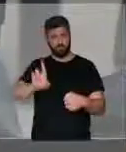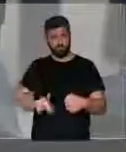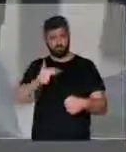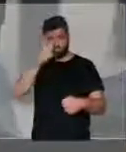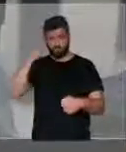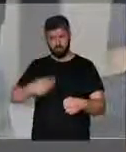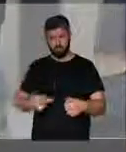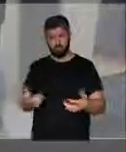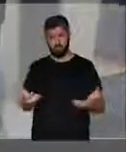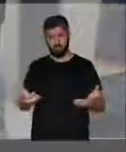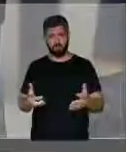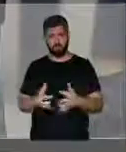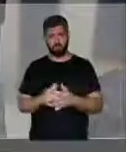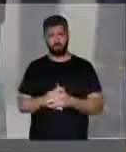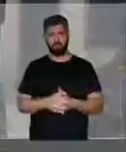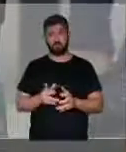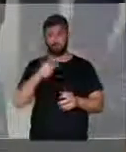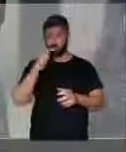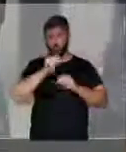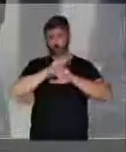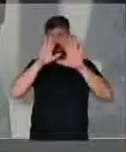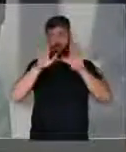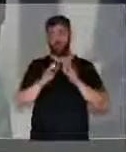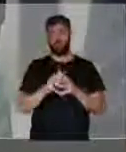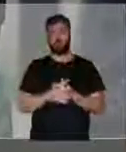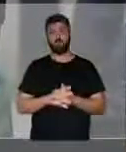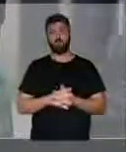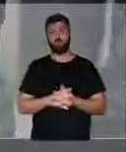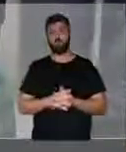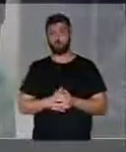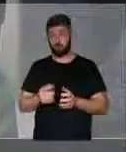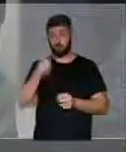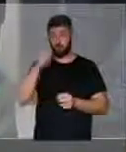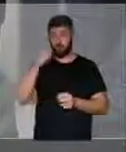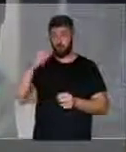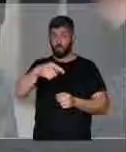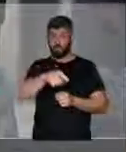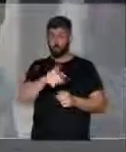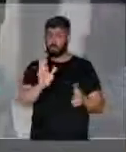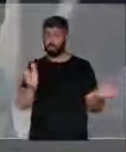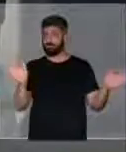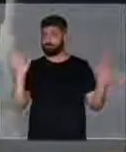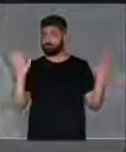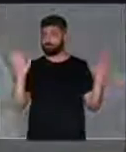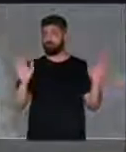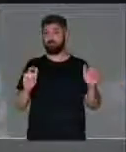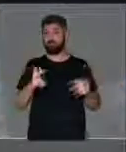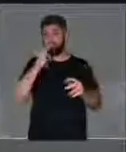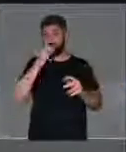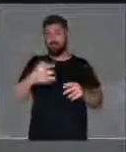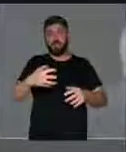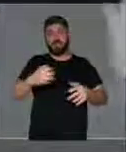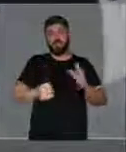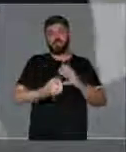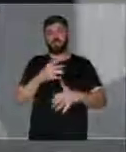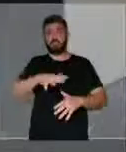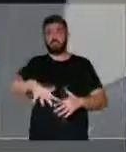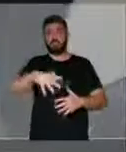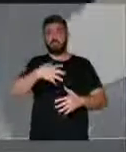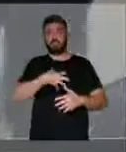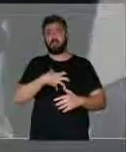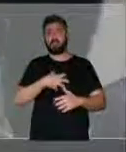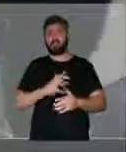de direitos humanos. Que fique bem registrado isso. Olha como às vezes a gente cria um ambiente